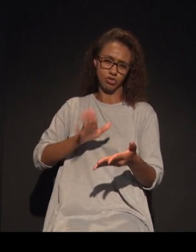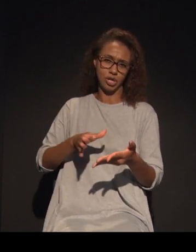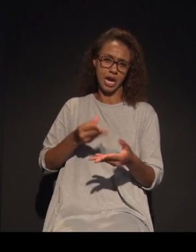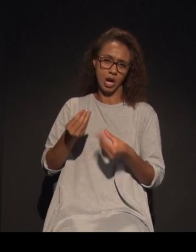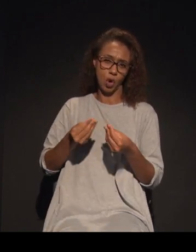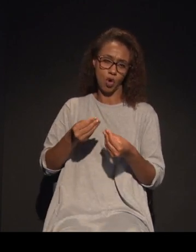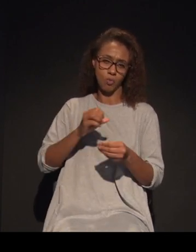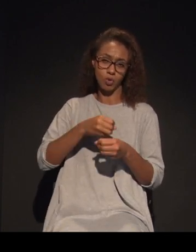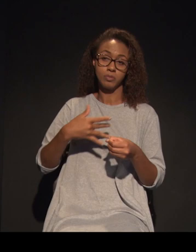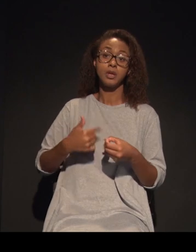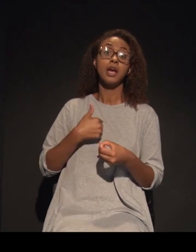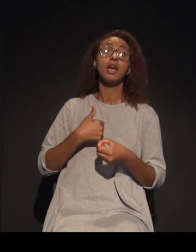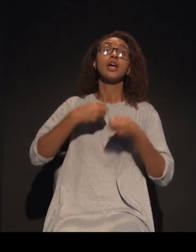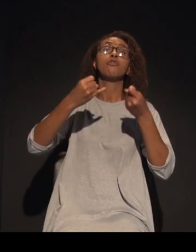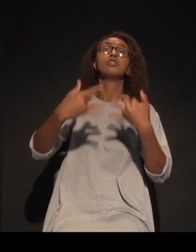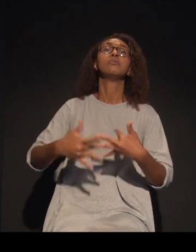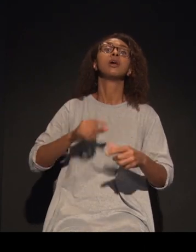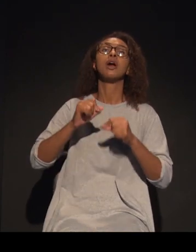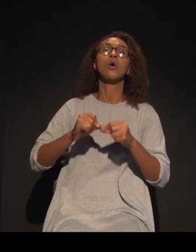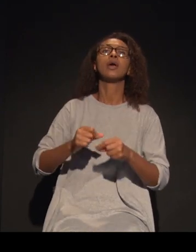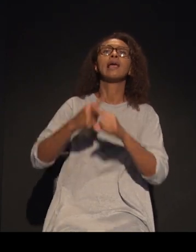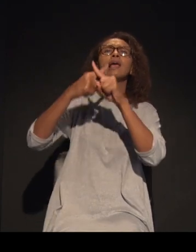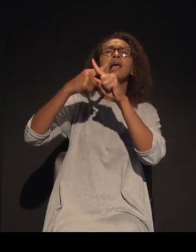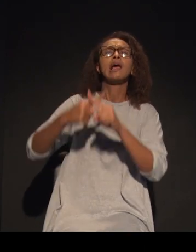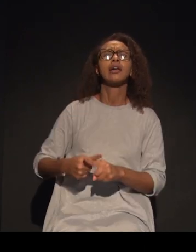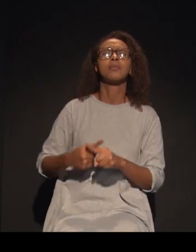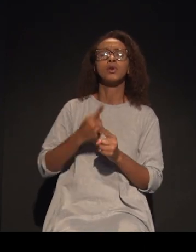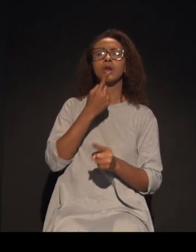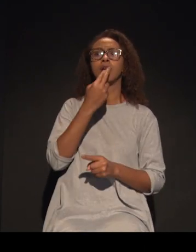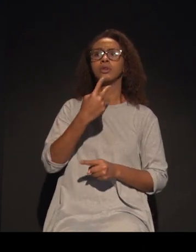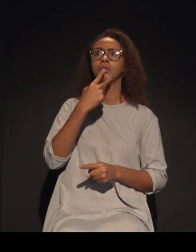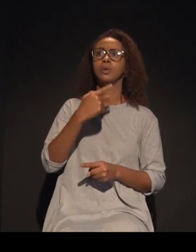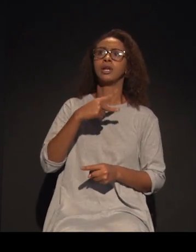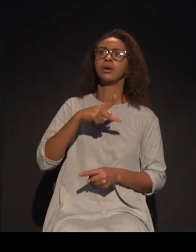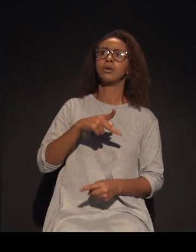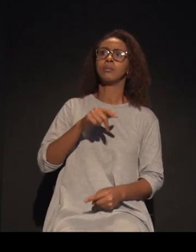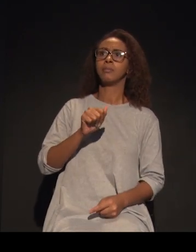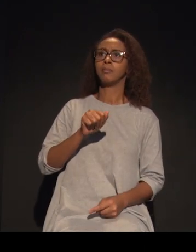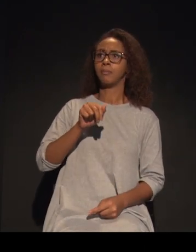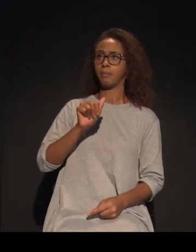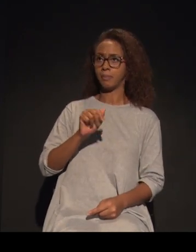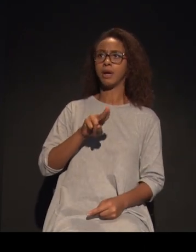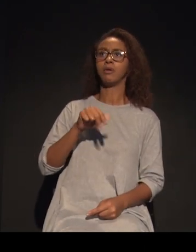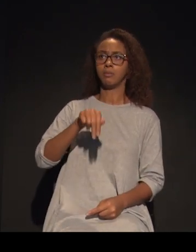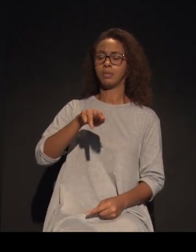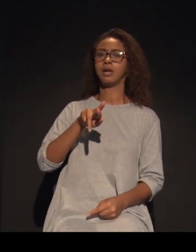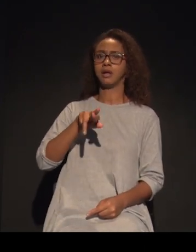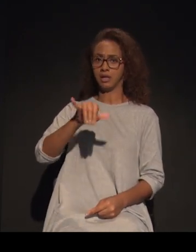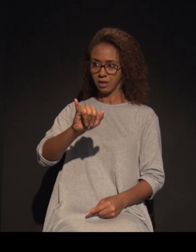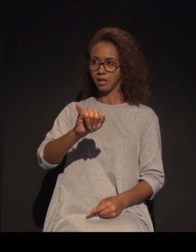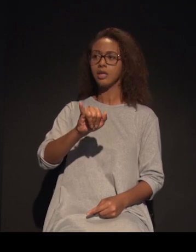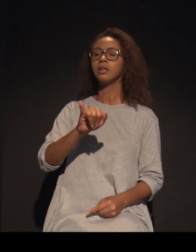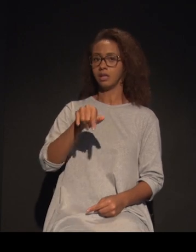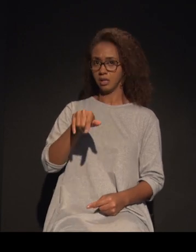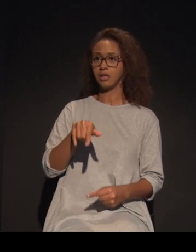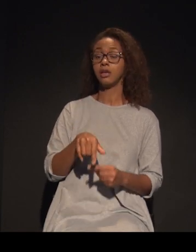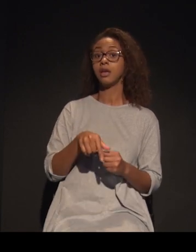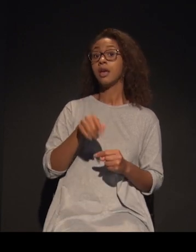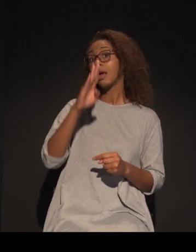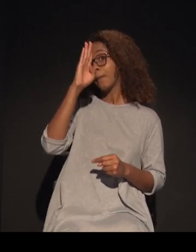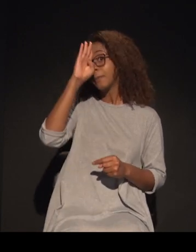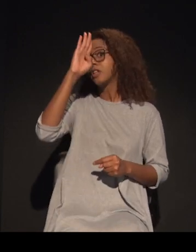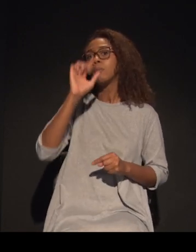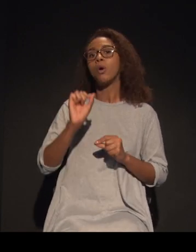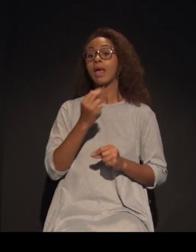sobre o campeonato da língua palmari é uma preocupação nossa nó lá principalmente a língua a gente acha